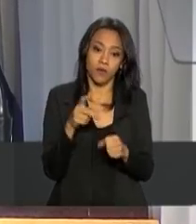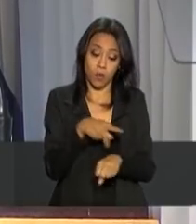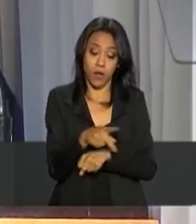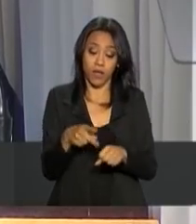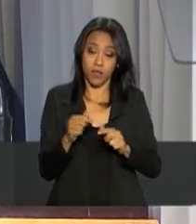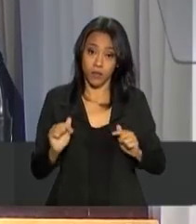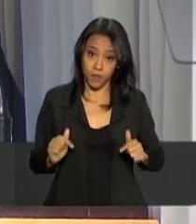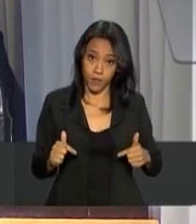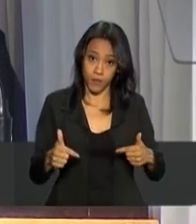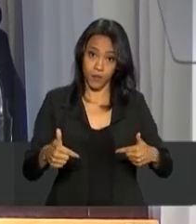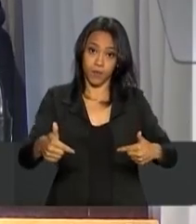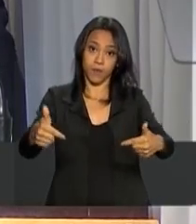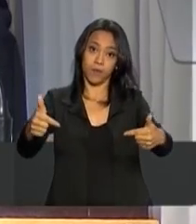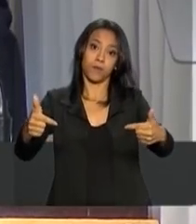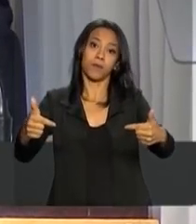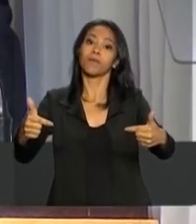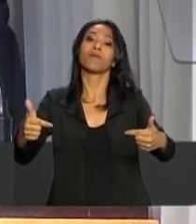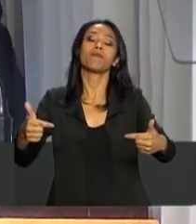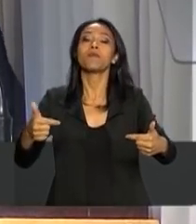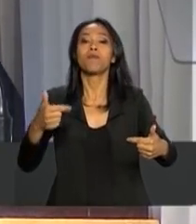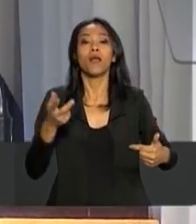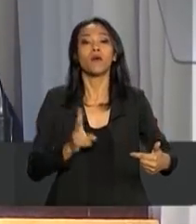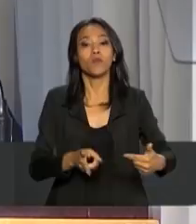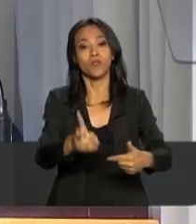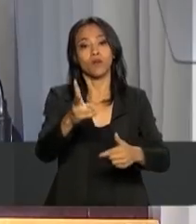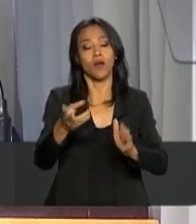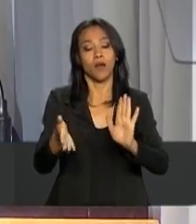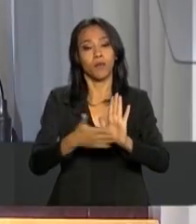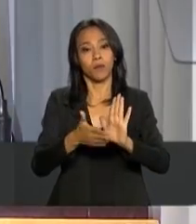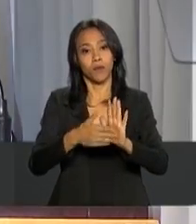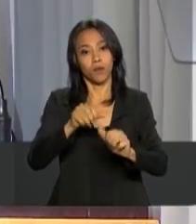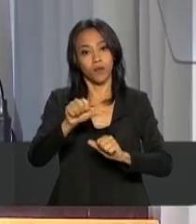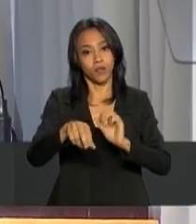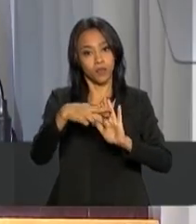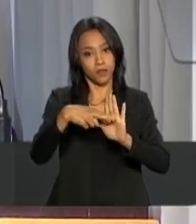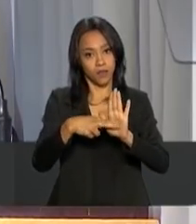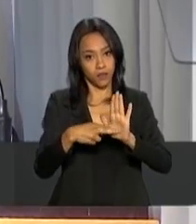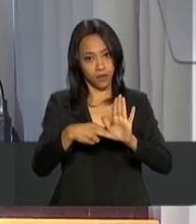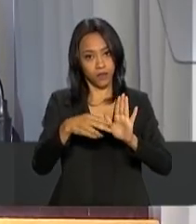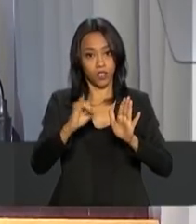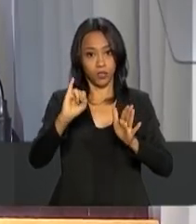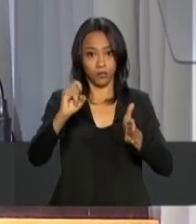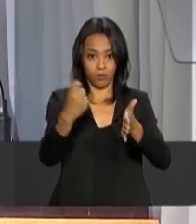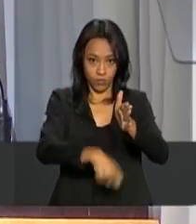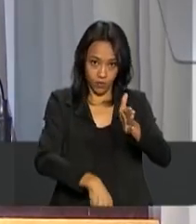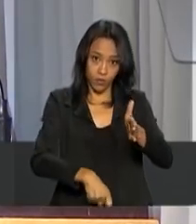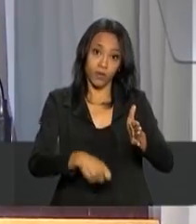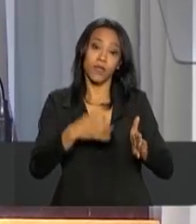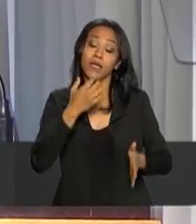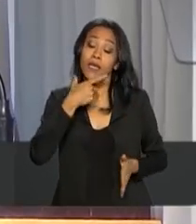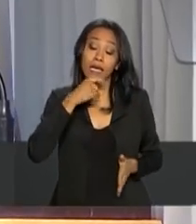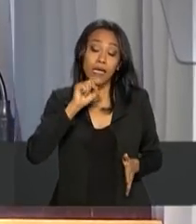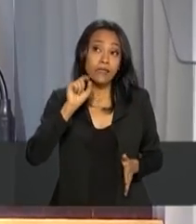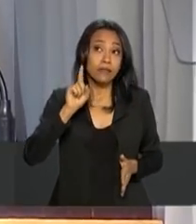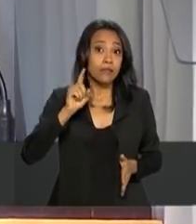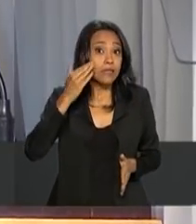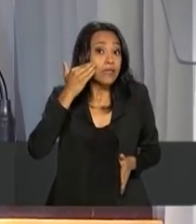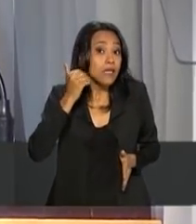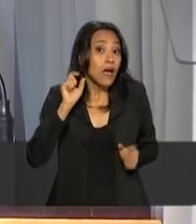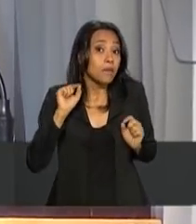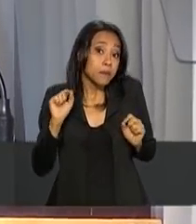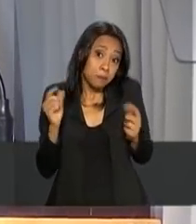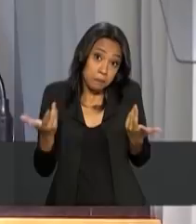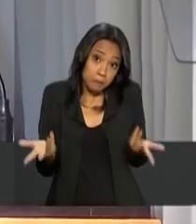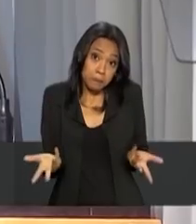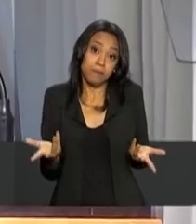Como disse ao Howley, que para levar adiante a reforma tributária lá no Congresso Nacional, porque quem sabe conseguimos,